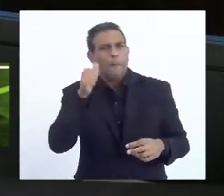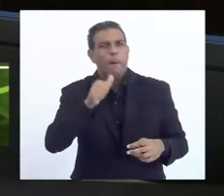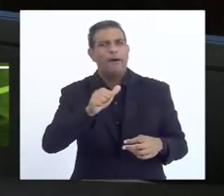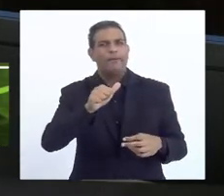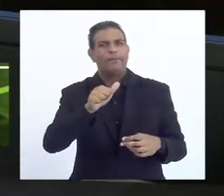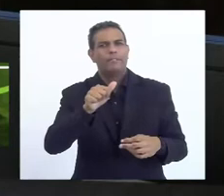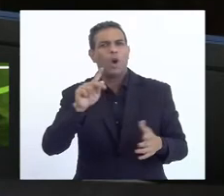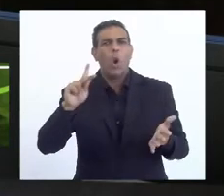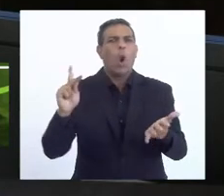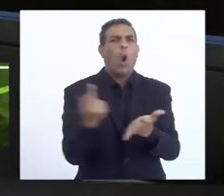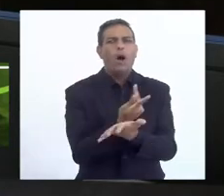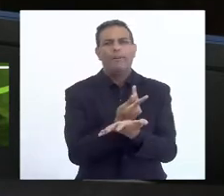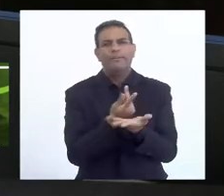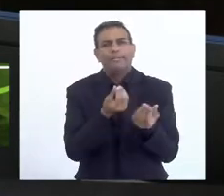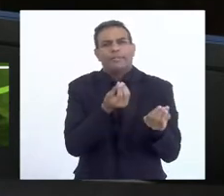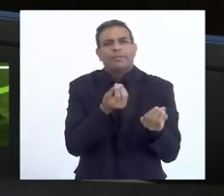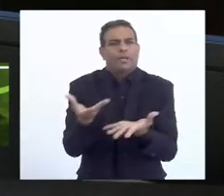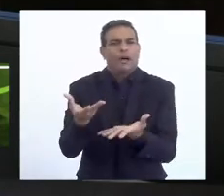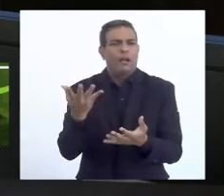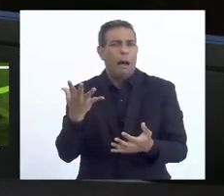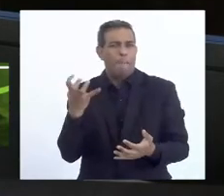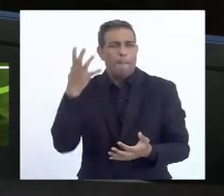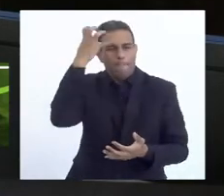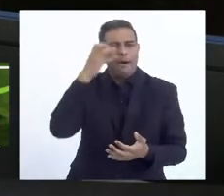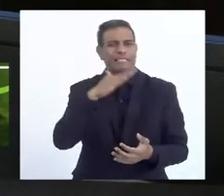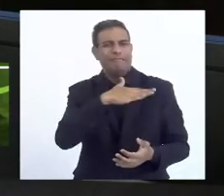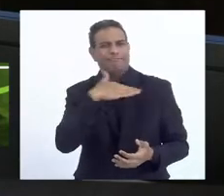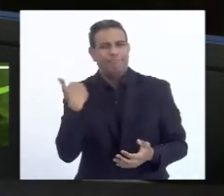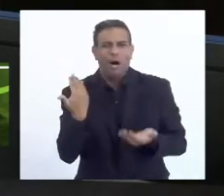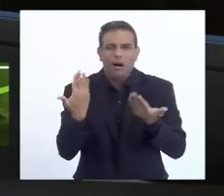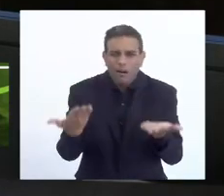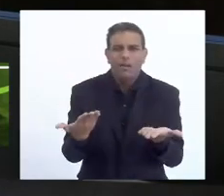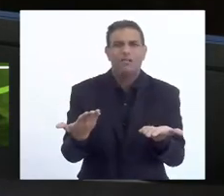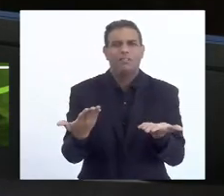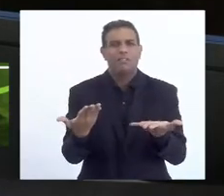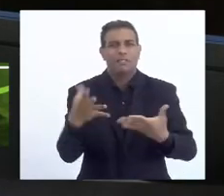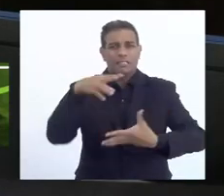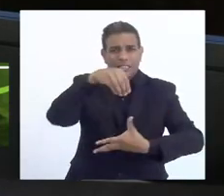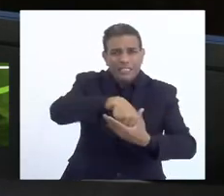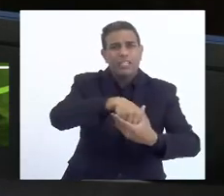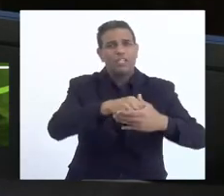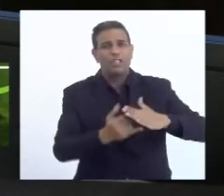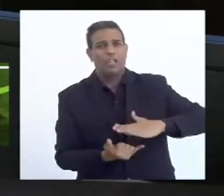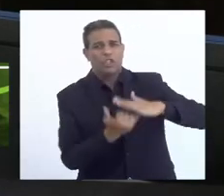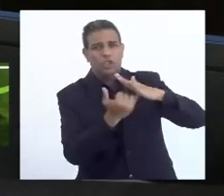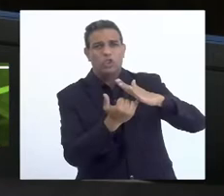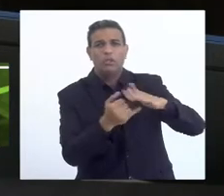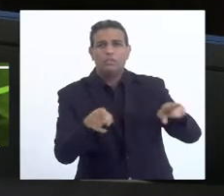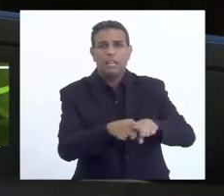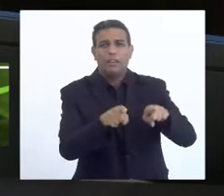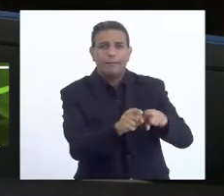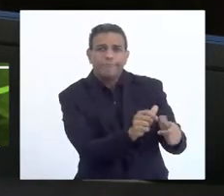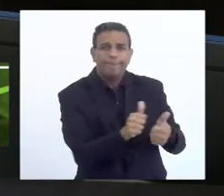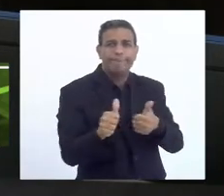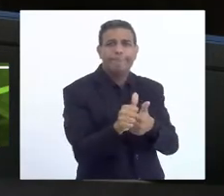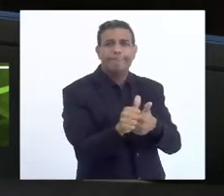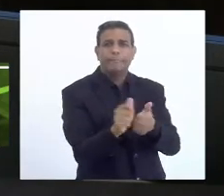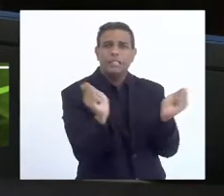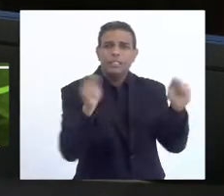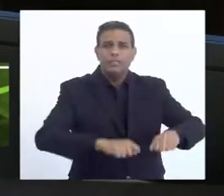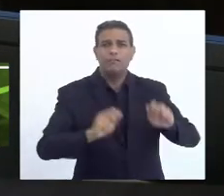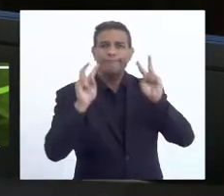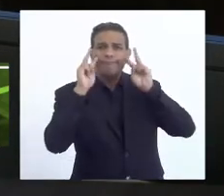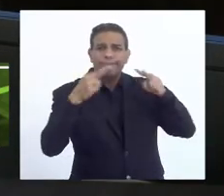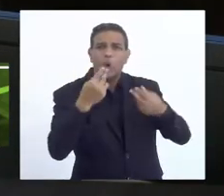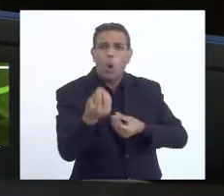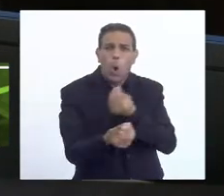como foi de Marielle Franco, que tem aí em seu instituto, tocado por sua família, um exemplo evidente